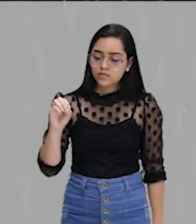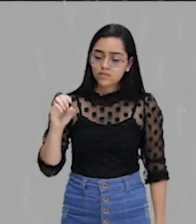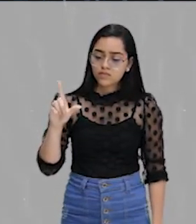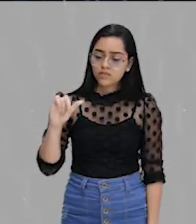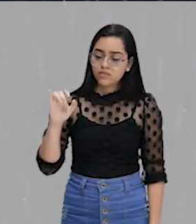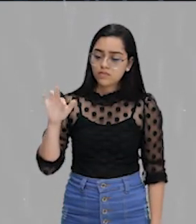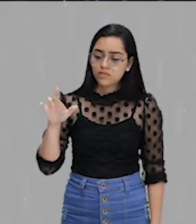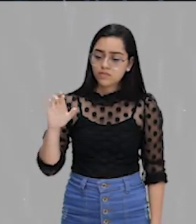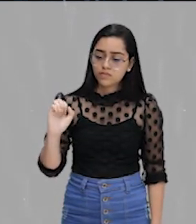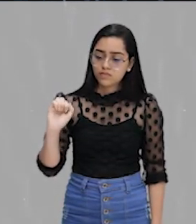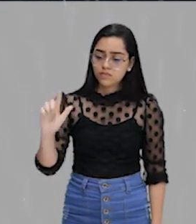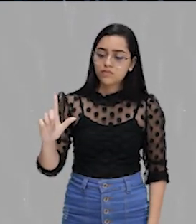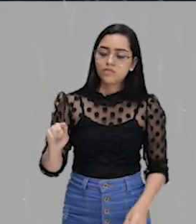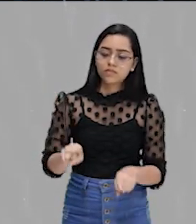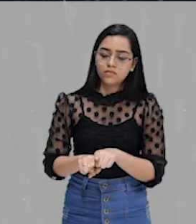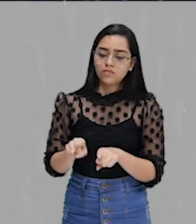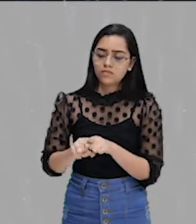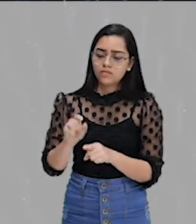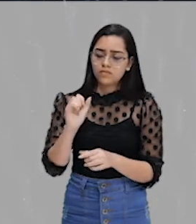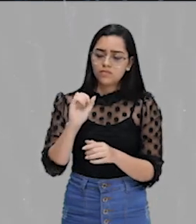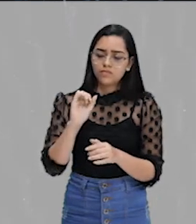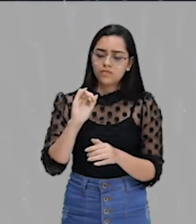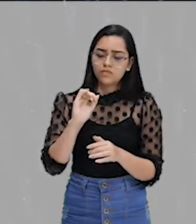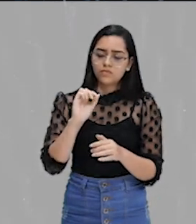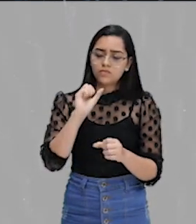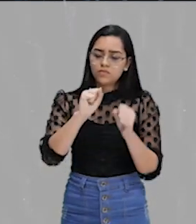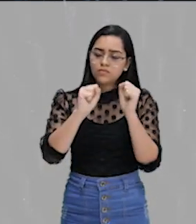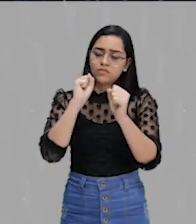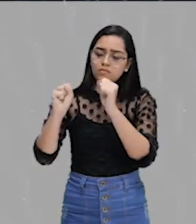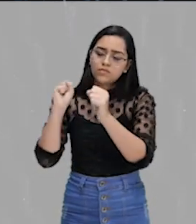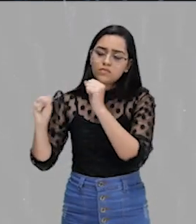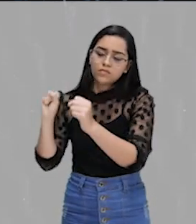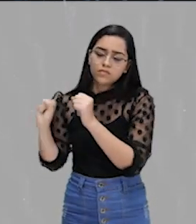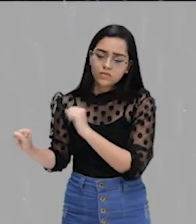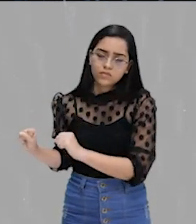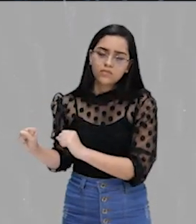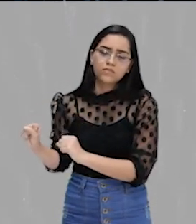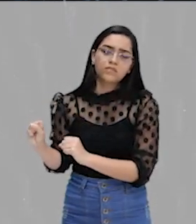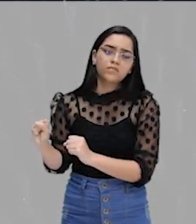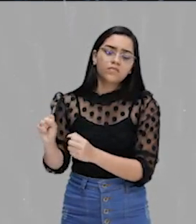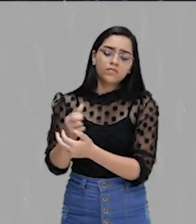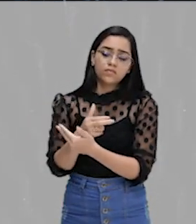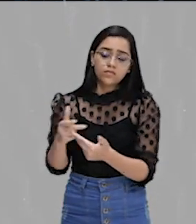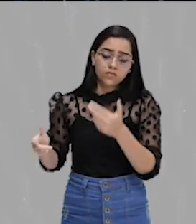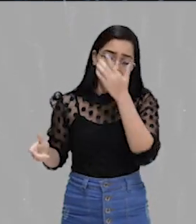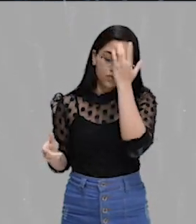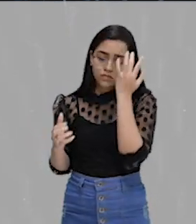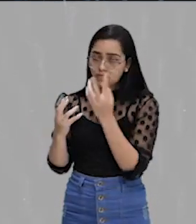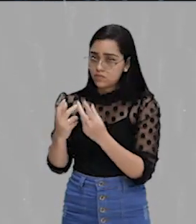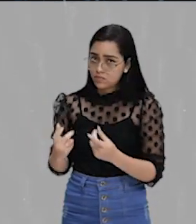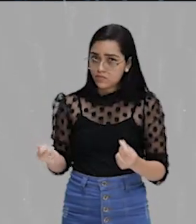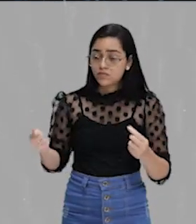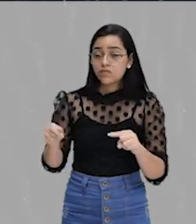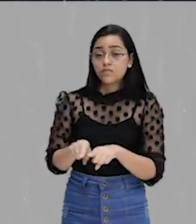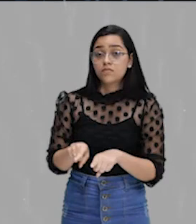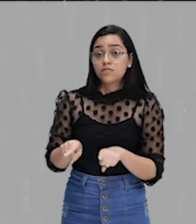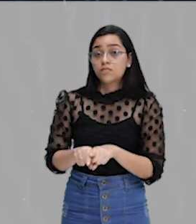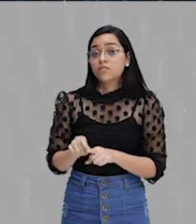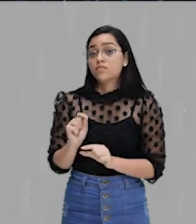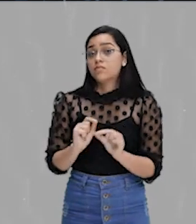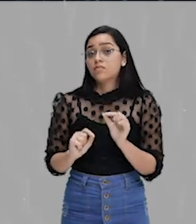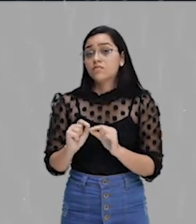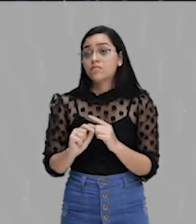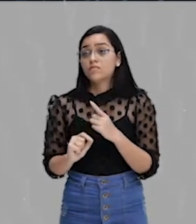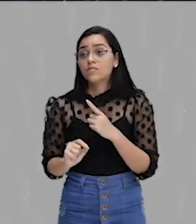uma ditadura que assassinou, uma ditadura que foi responsável por desaparecimento, uma ditadura que